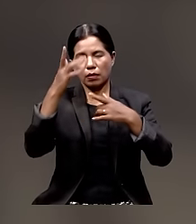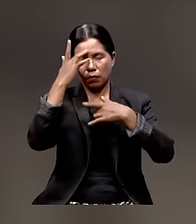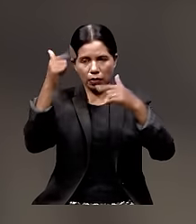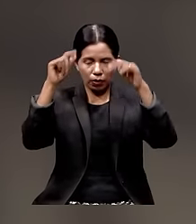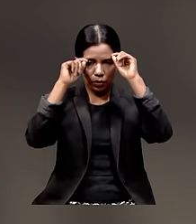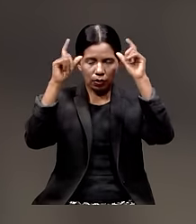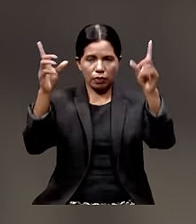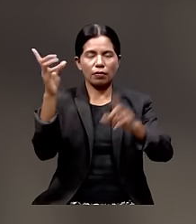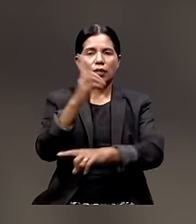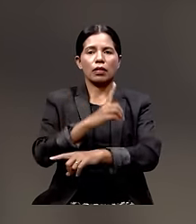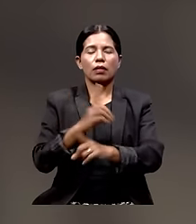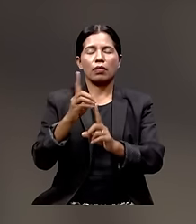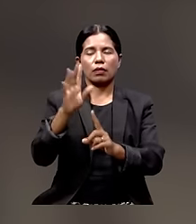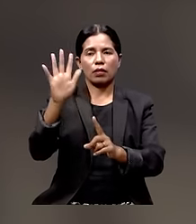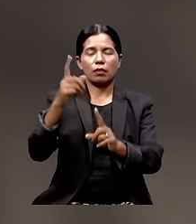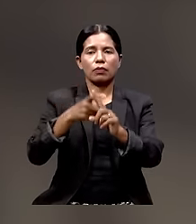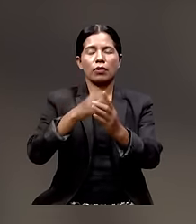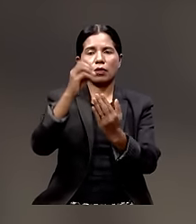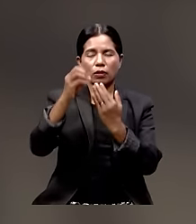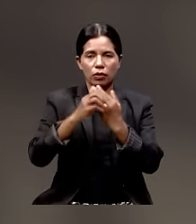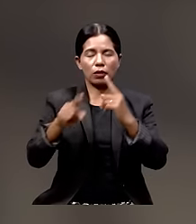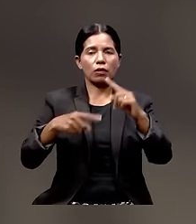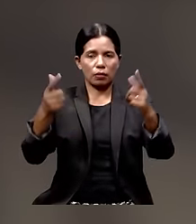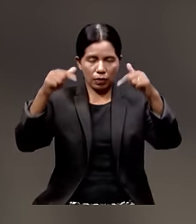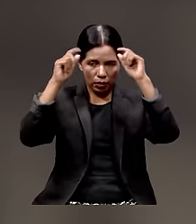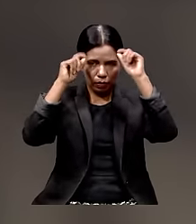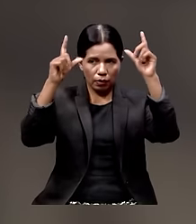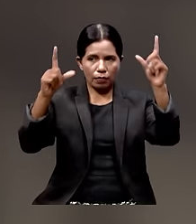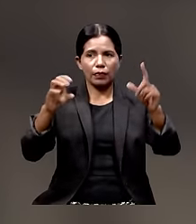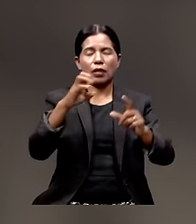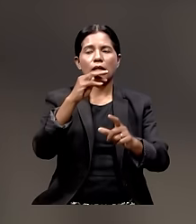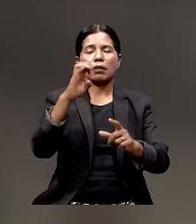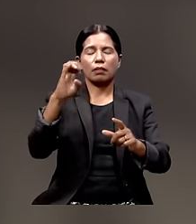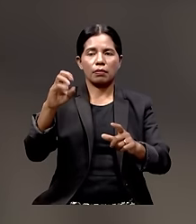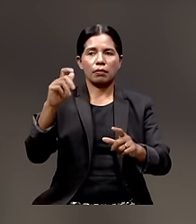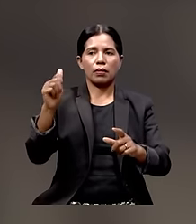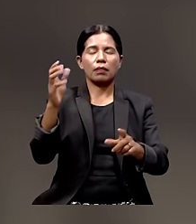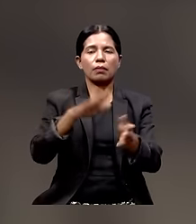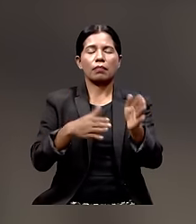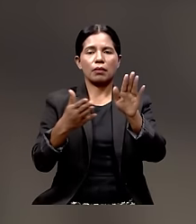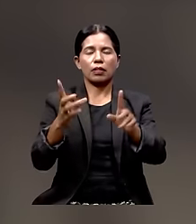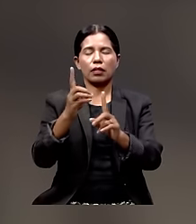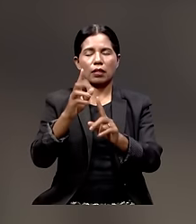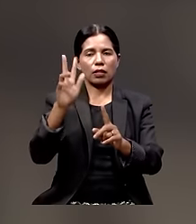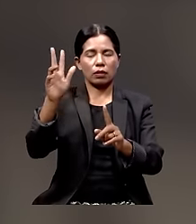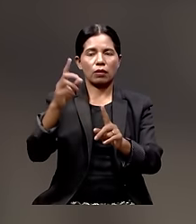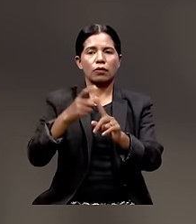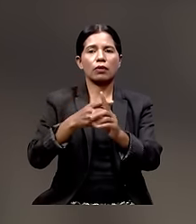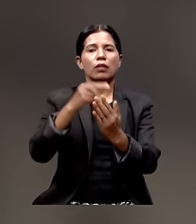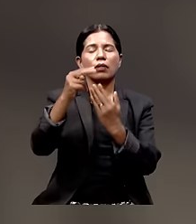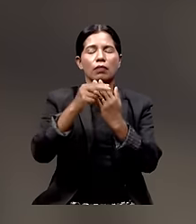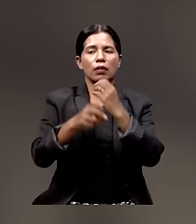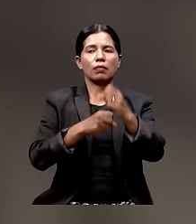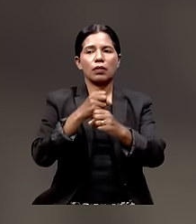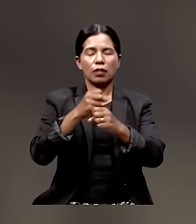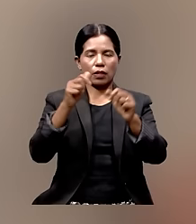Leste e a loron lima fulano outubro ne no banheira toia Timor Leste el mi hakotu is e a loron tolu fula novembro tina ne.